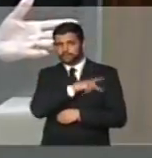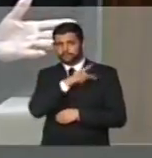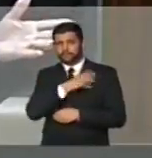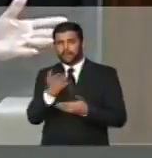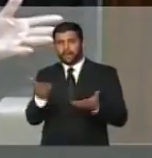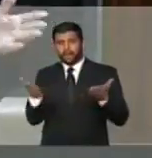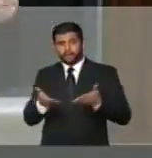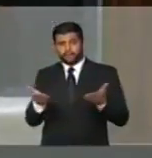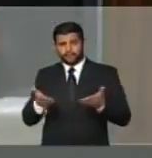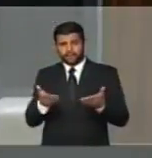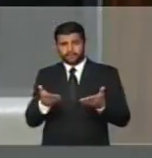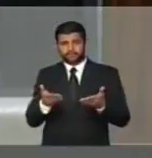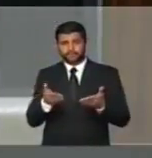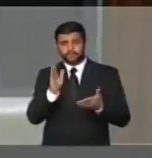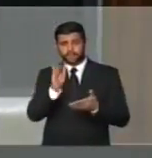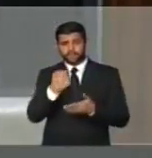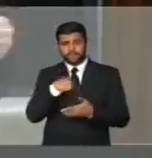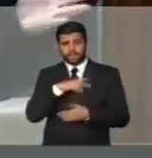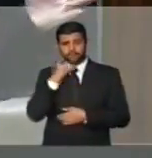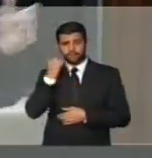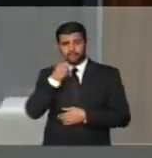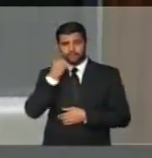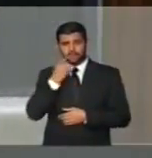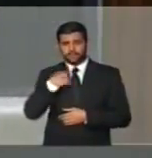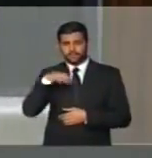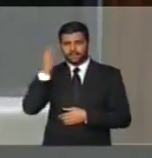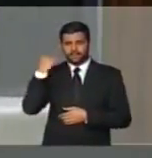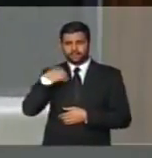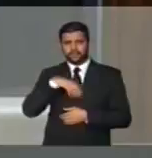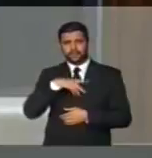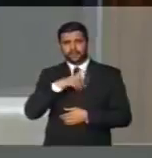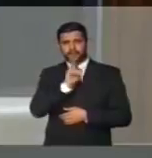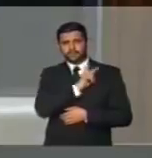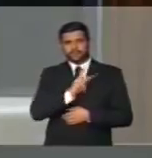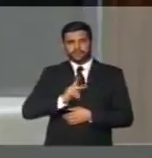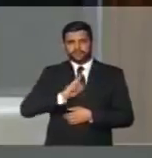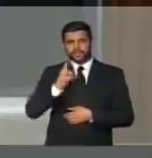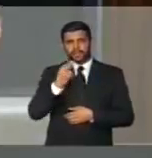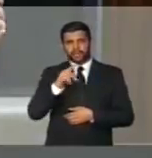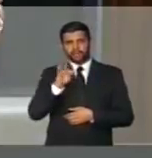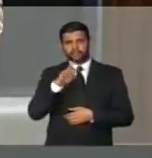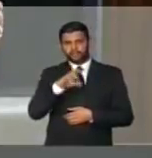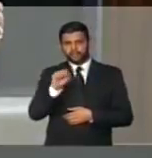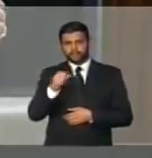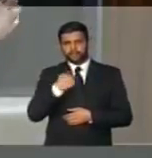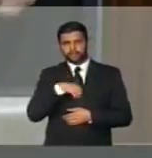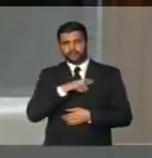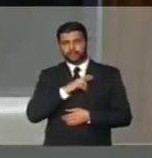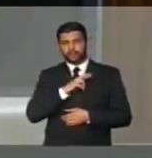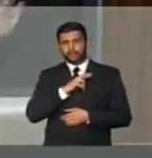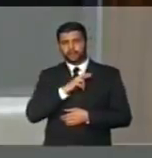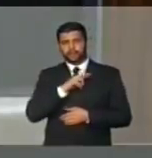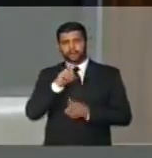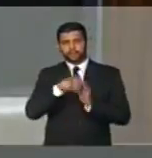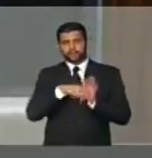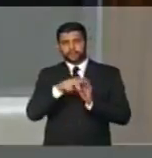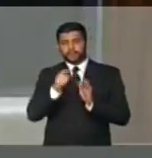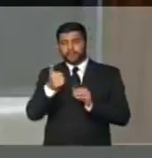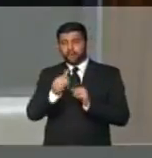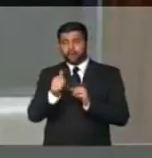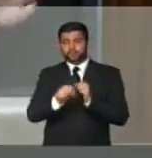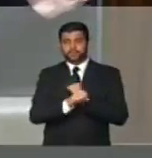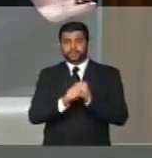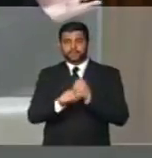aí agora, aqui já como deputado, e eu fui, presidente Heráclito Forte, fui da rede ferroviária durante 11